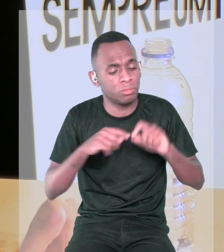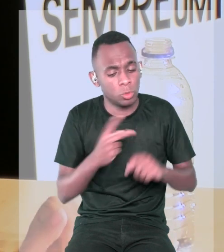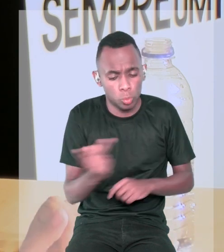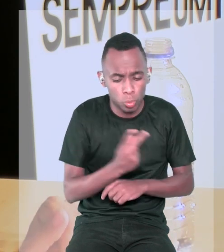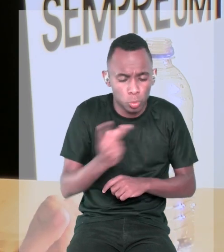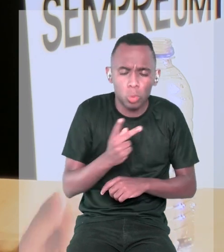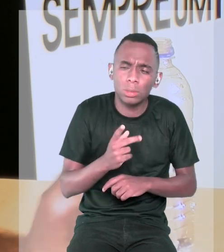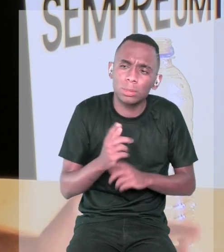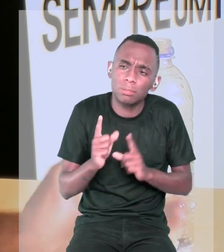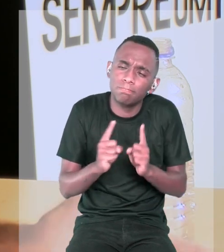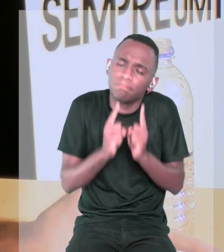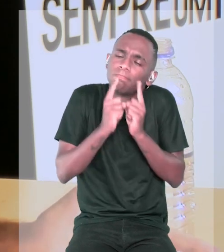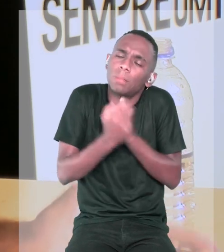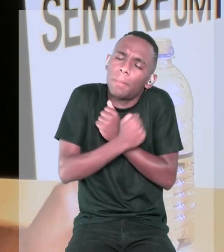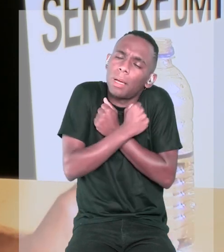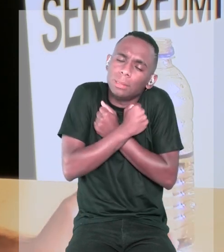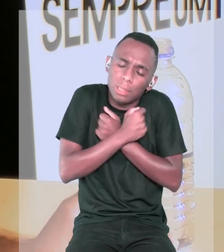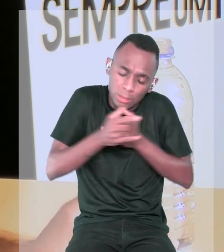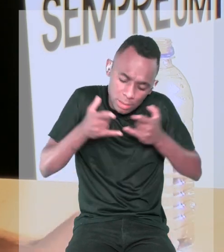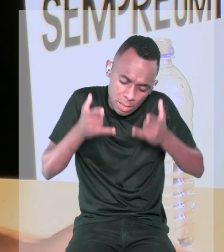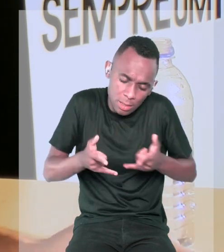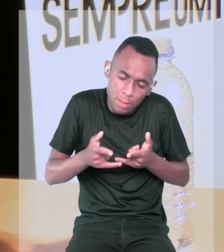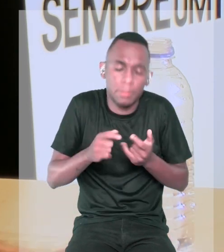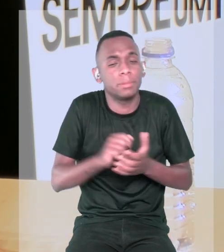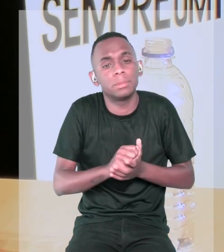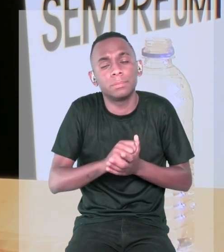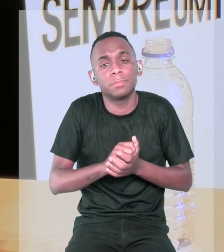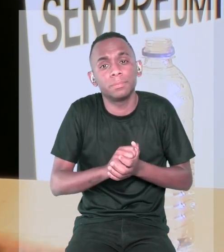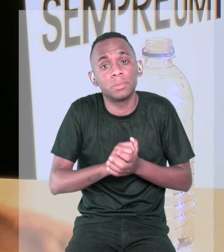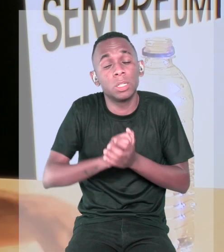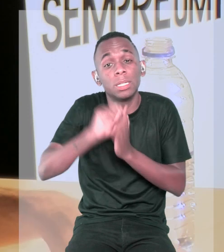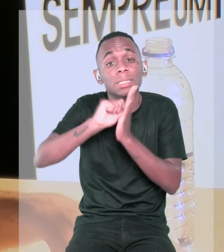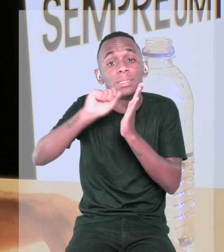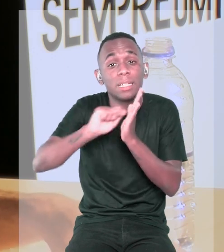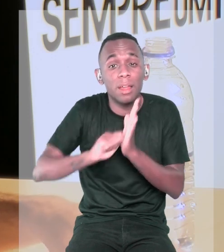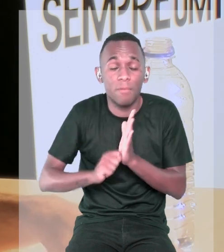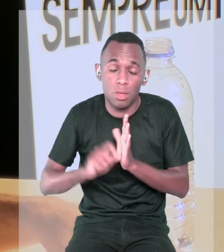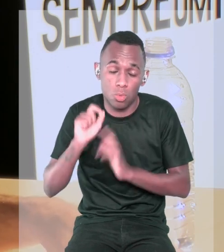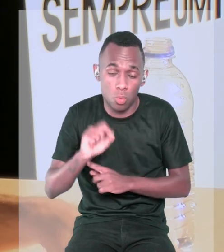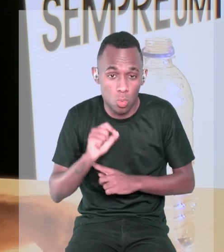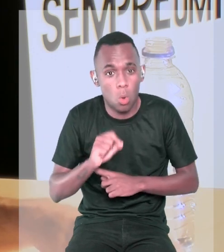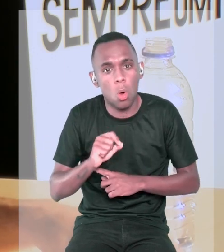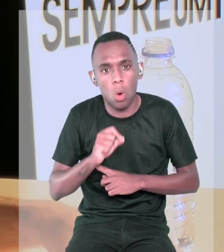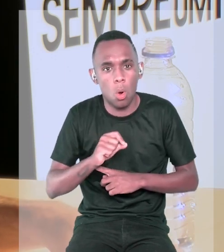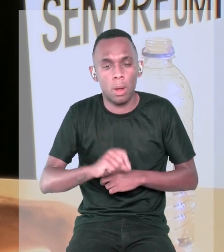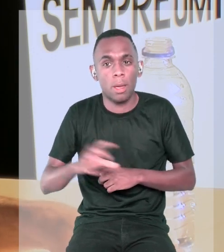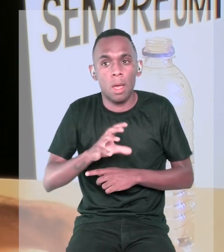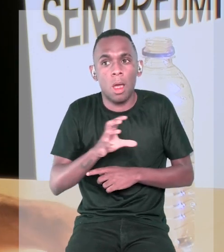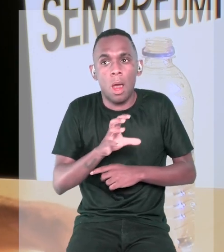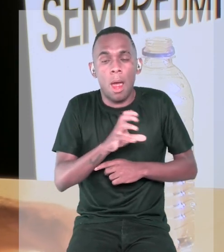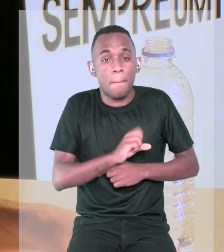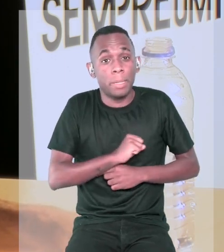tarde, que recentemente se apaixonara novamente por ela. E lembro então, para